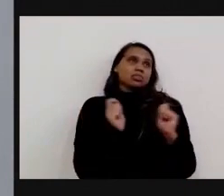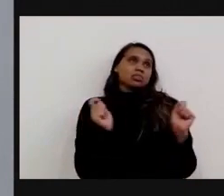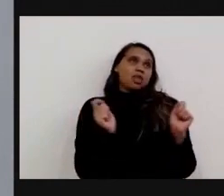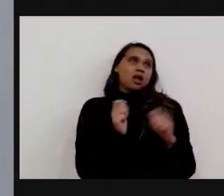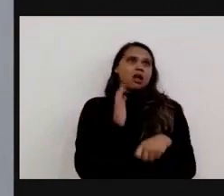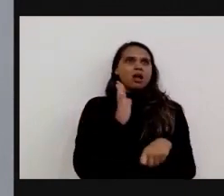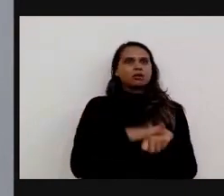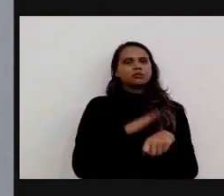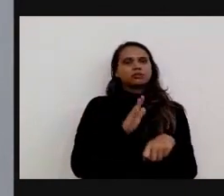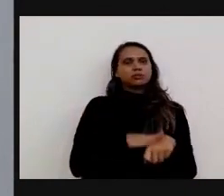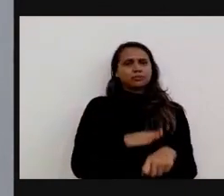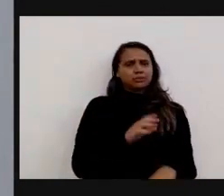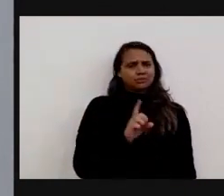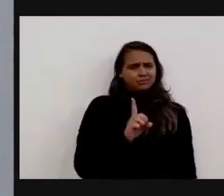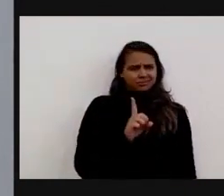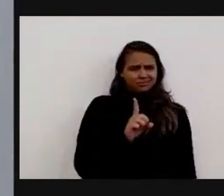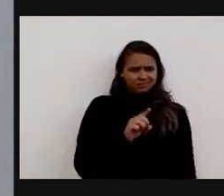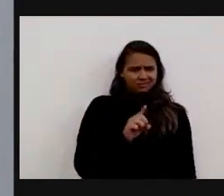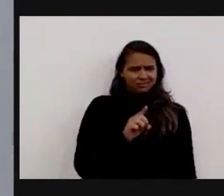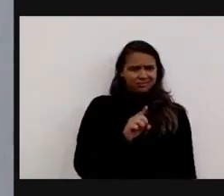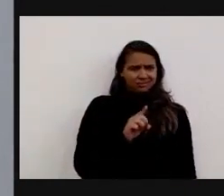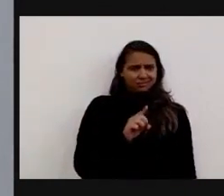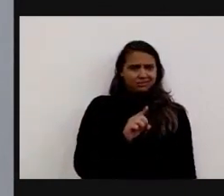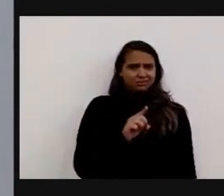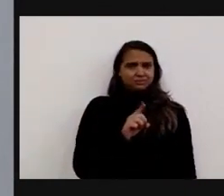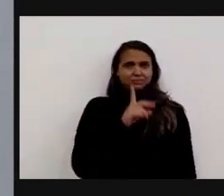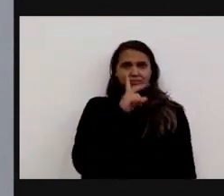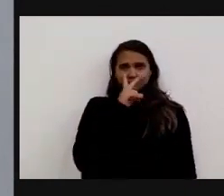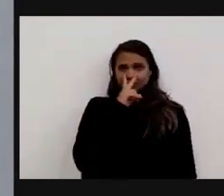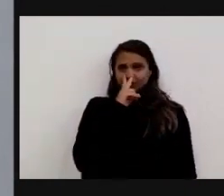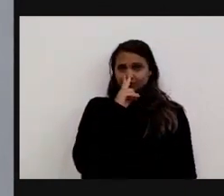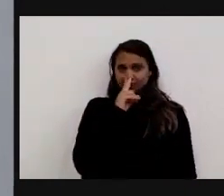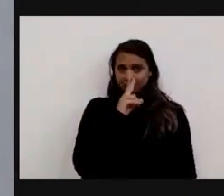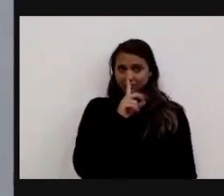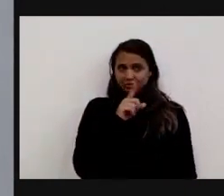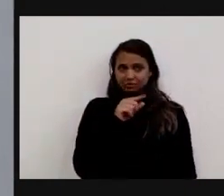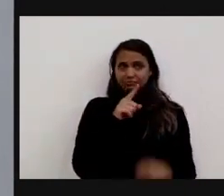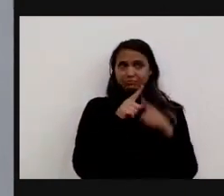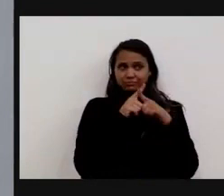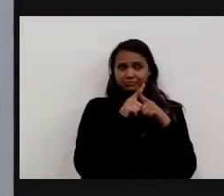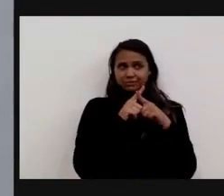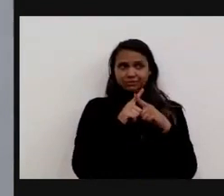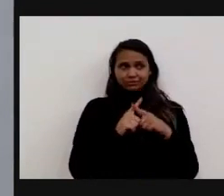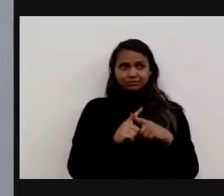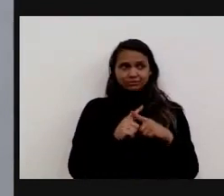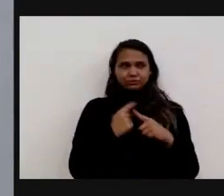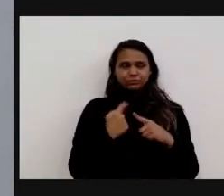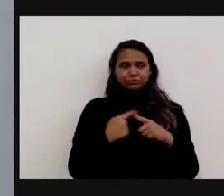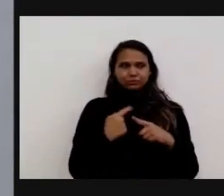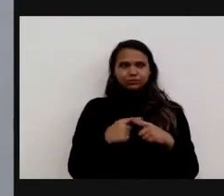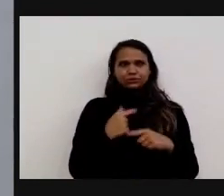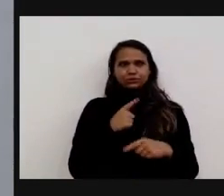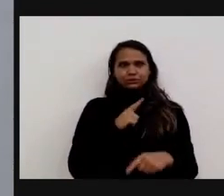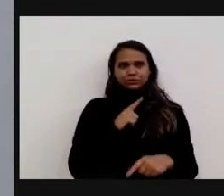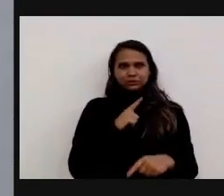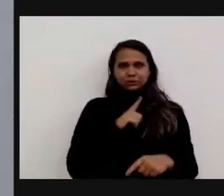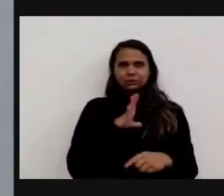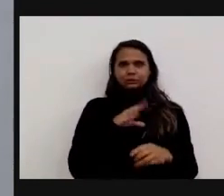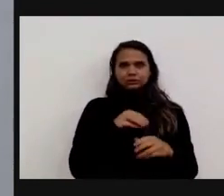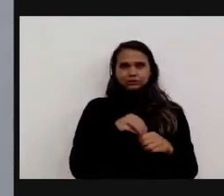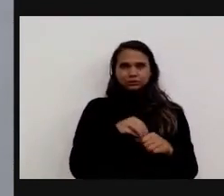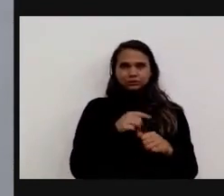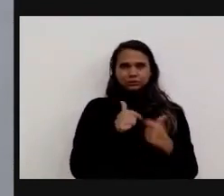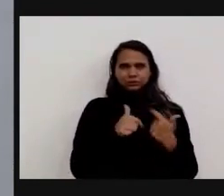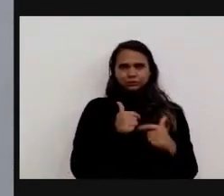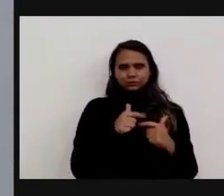de ter autonomia Ah é Será porque trabalhar com autonomia é super desafiador a gente tô falando porque a gente tem isso no laboratório nas pessoas